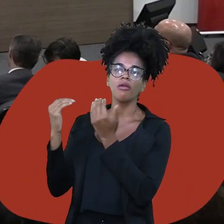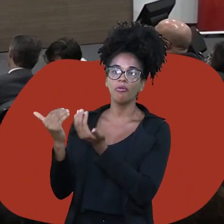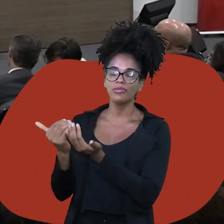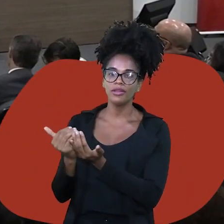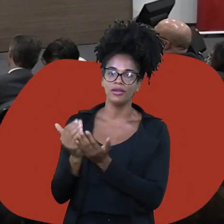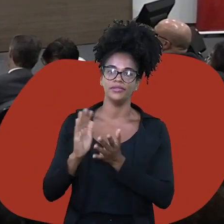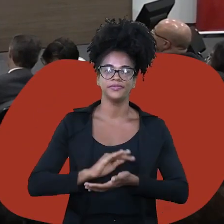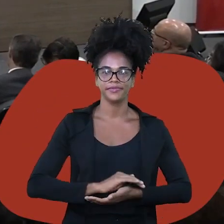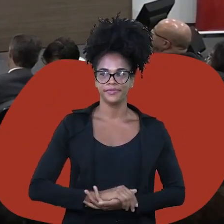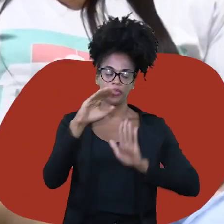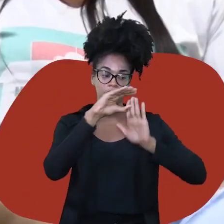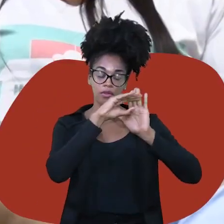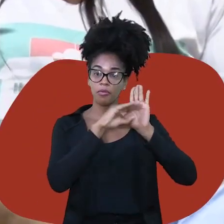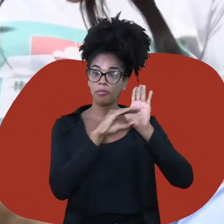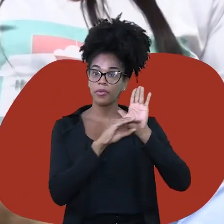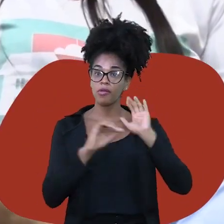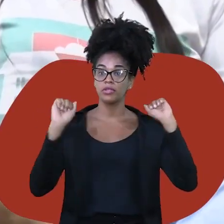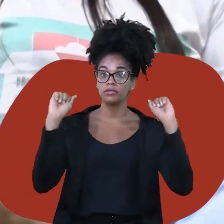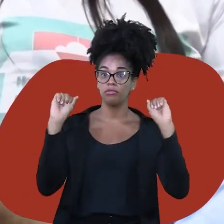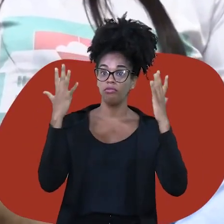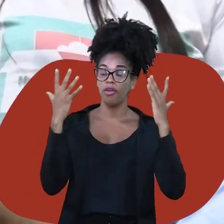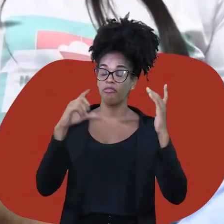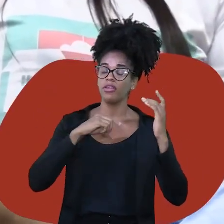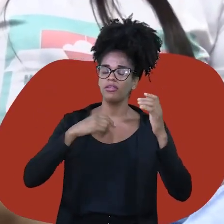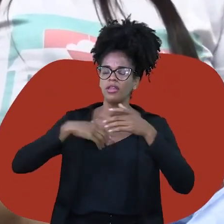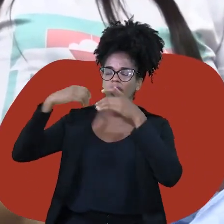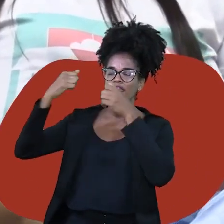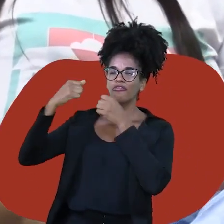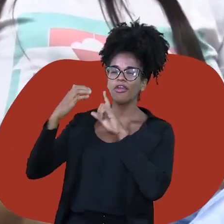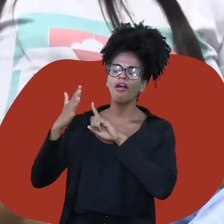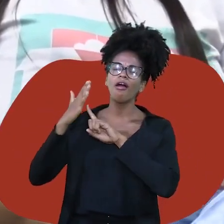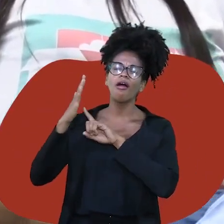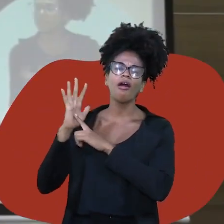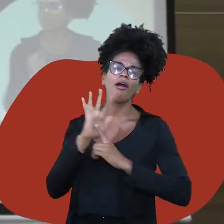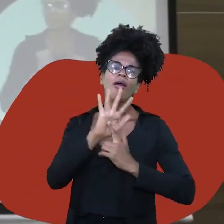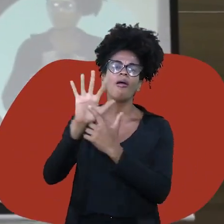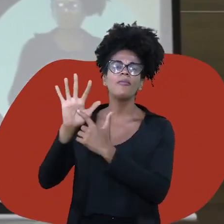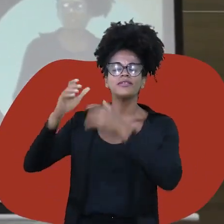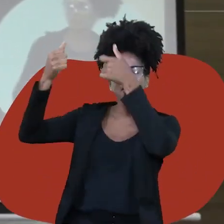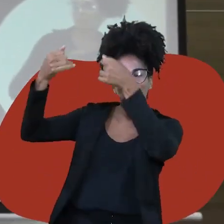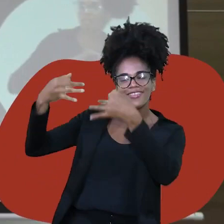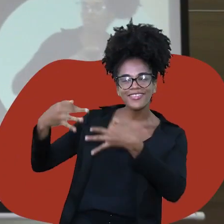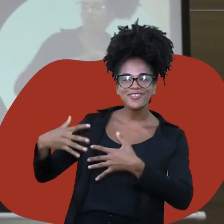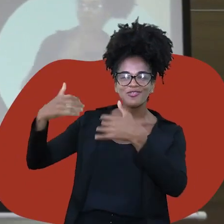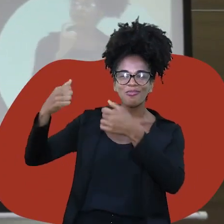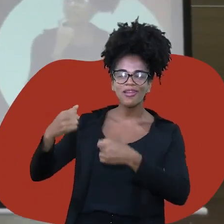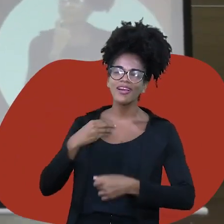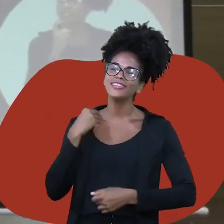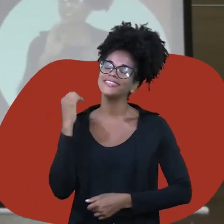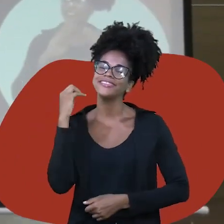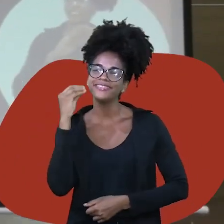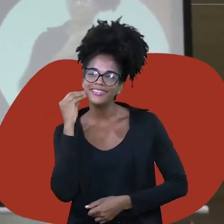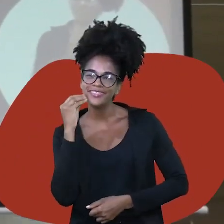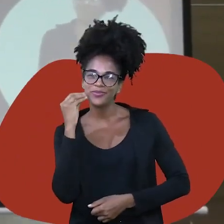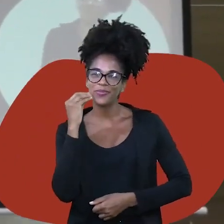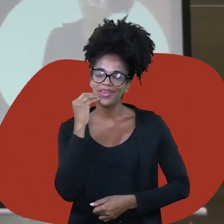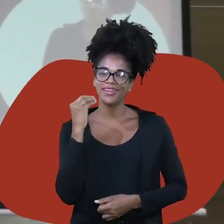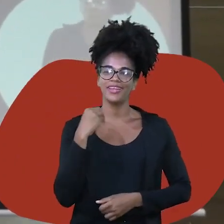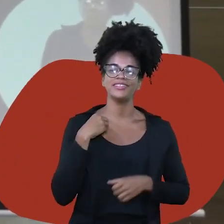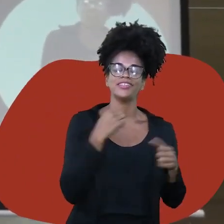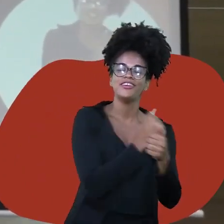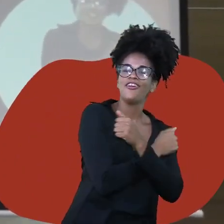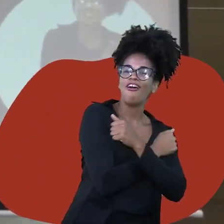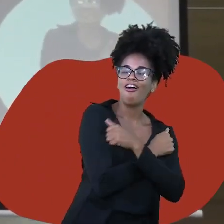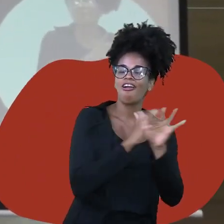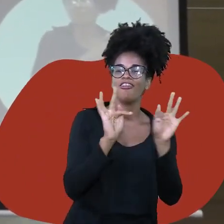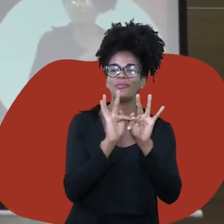de experiência sobre o funcionamento do programa de acolhimento familiar nos municípios de Pau D'Alho e Jaboatão